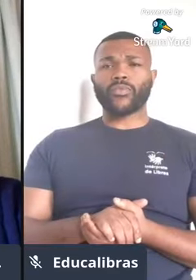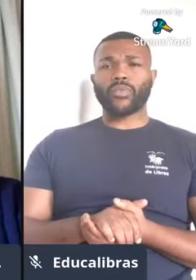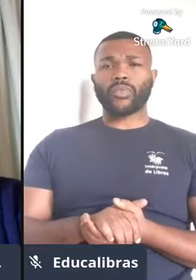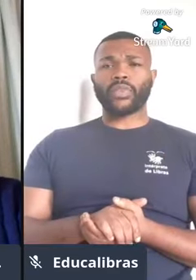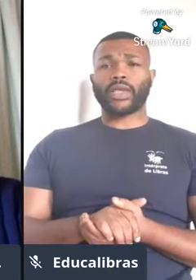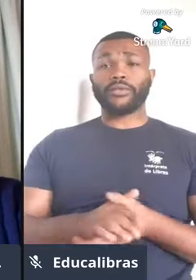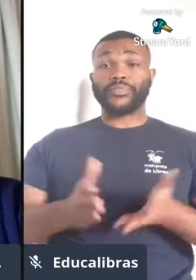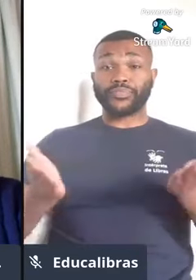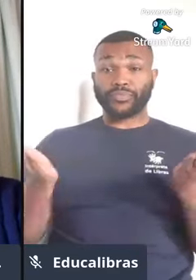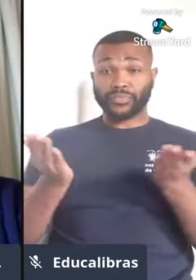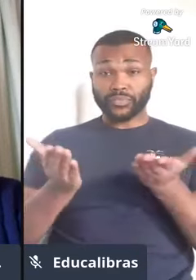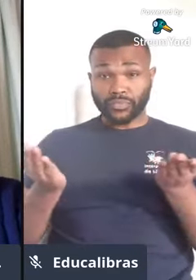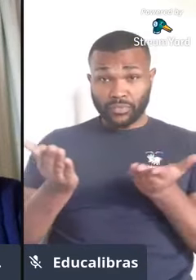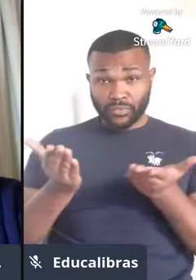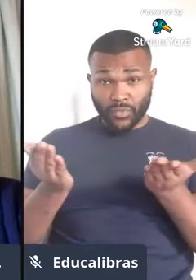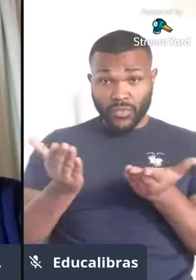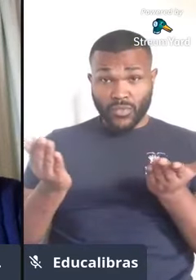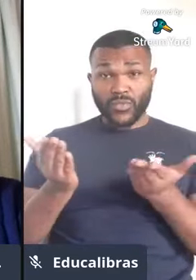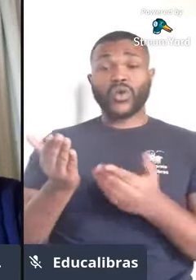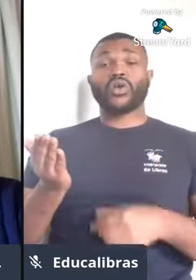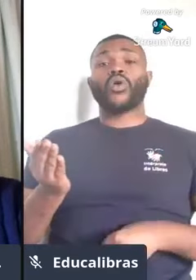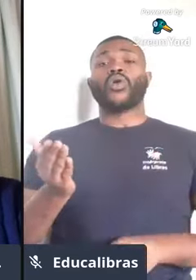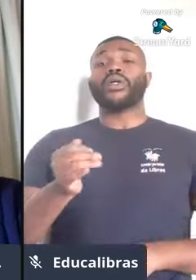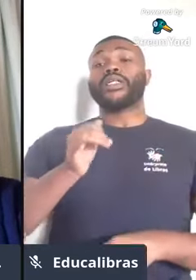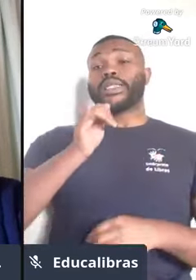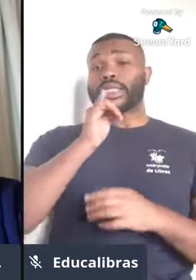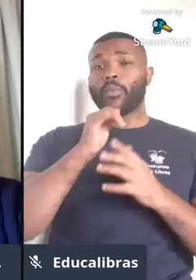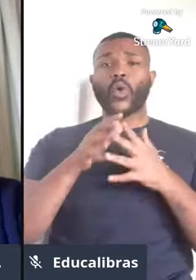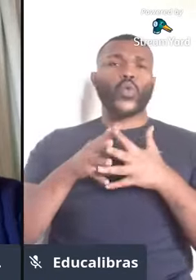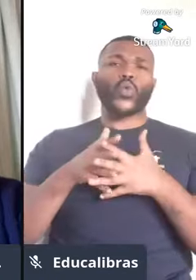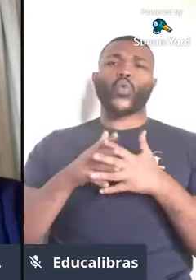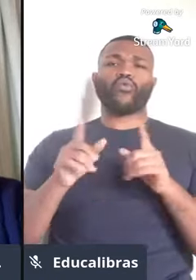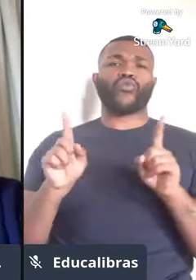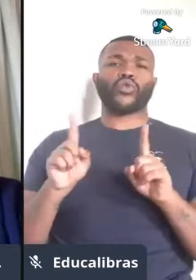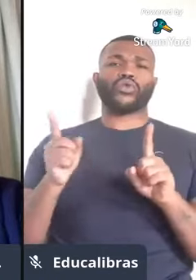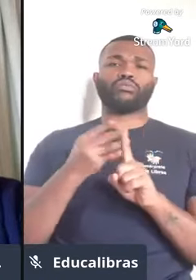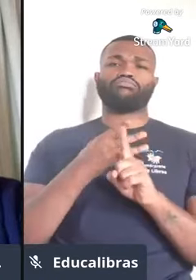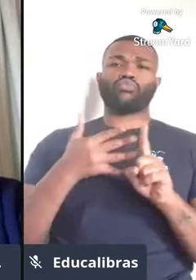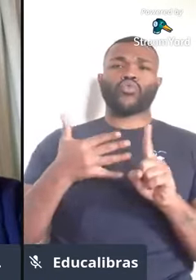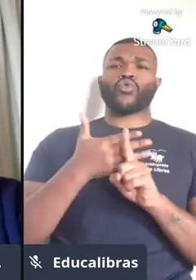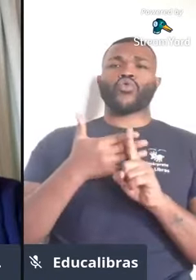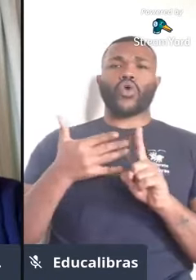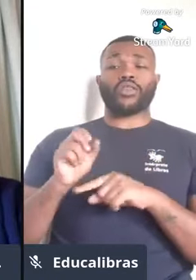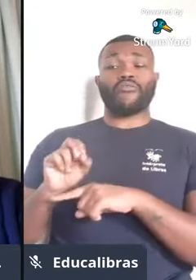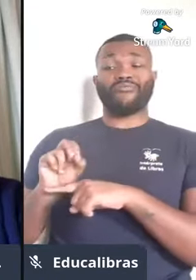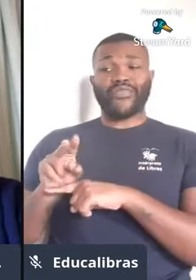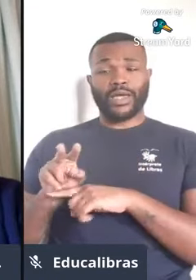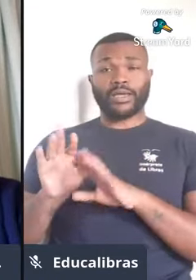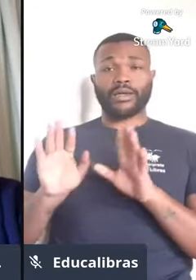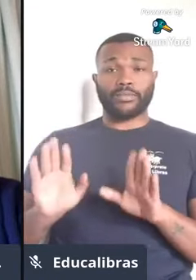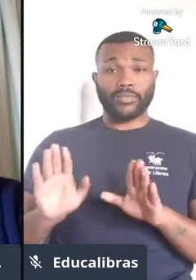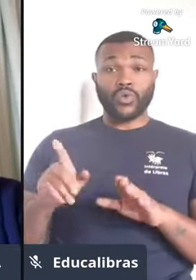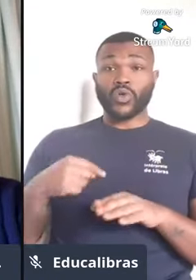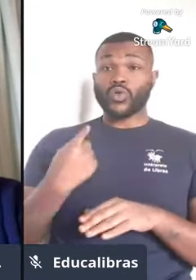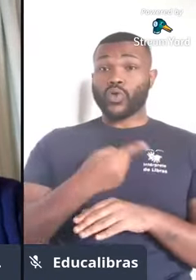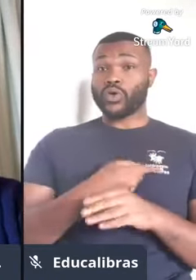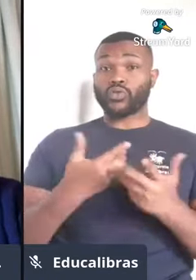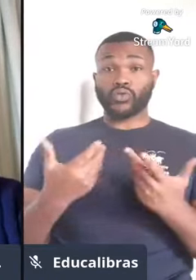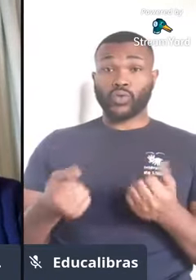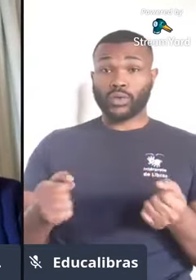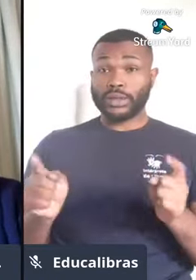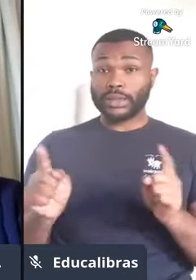Agora, não confundimos as duas cotas, vou dizer com todas as letras, nós não aceitamos